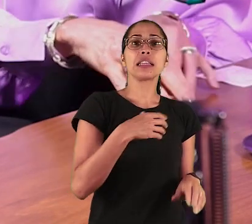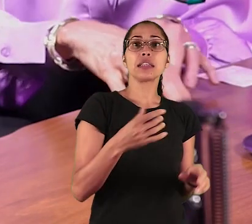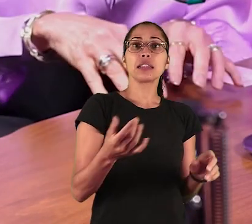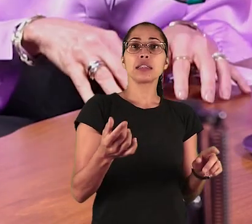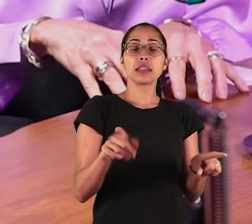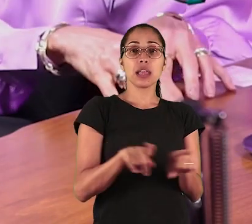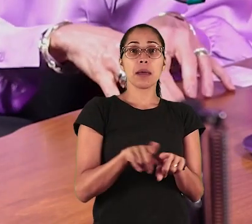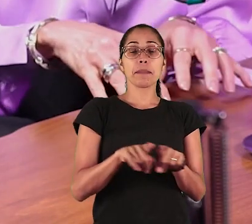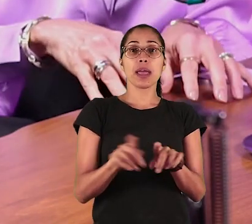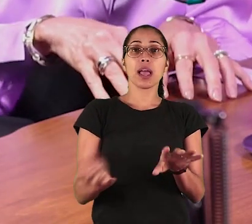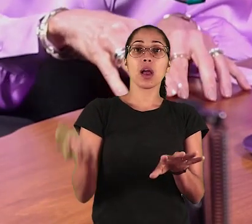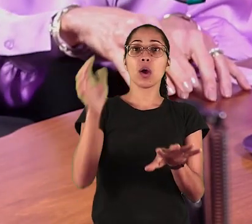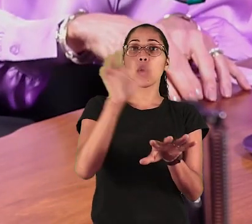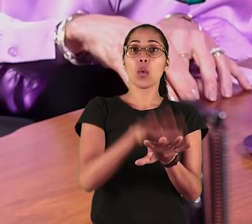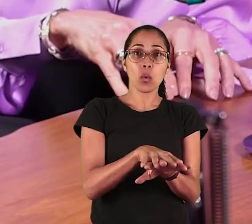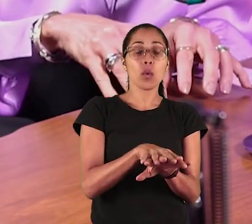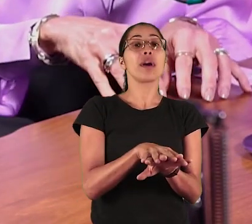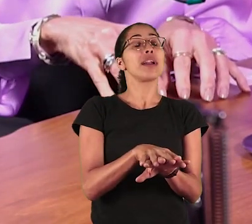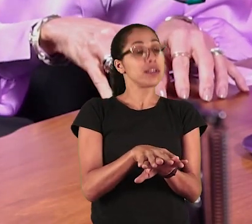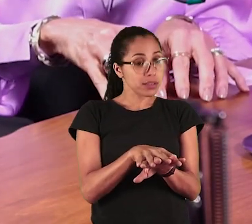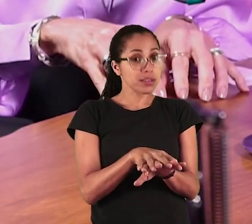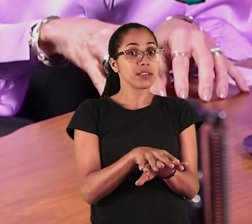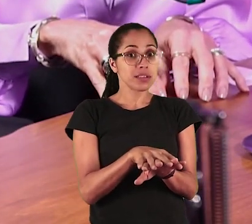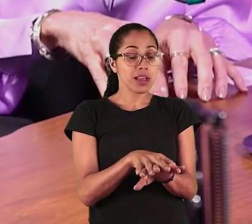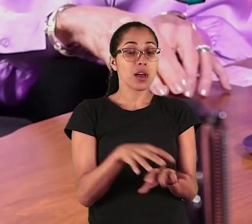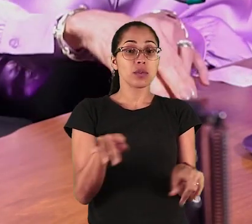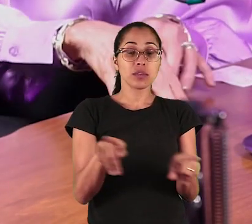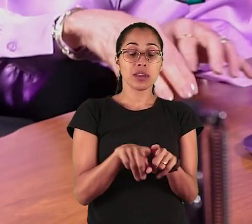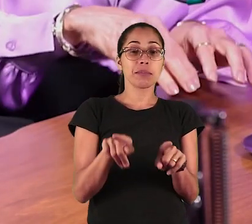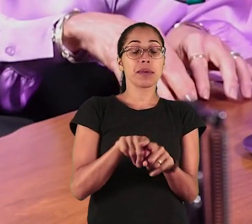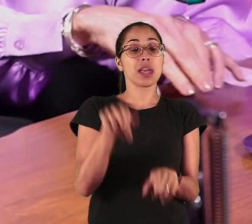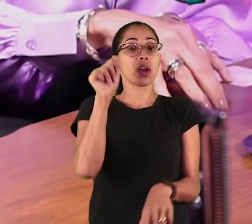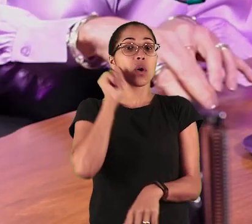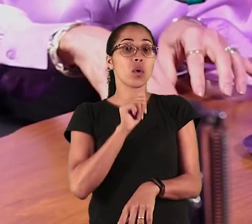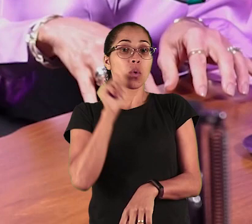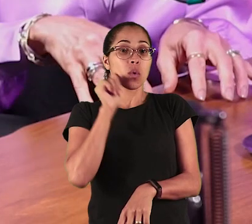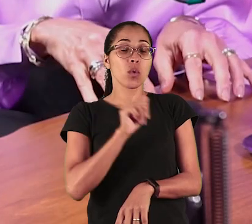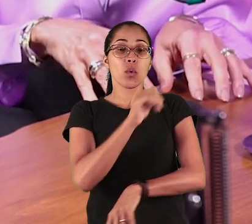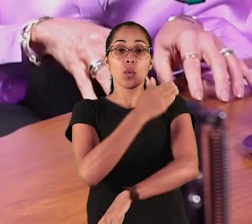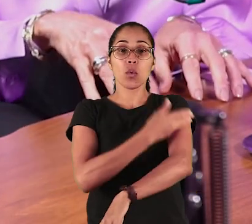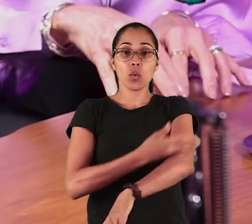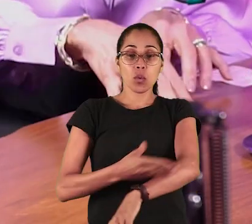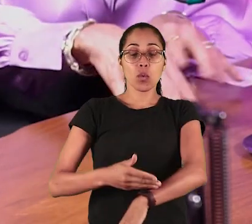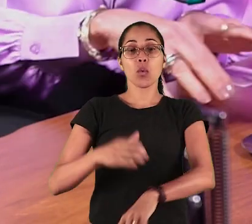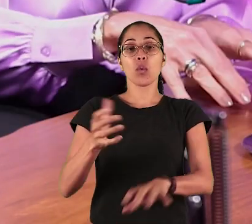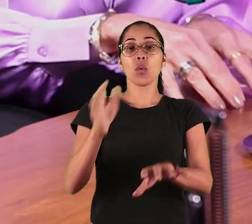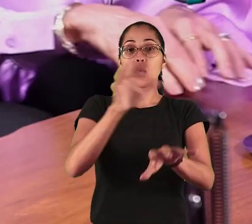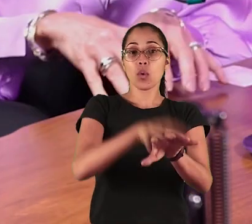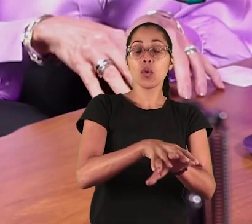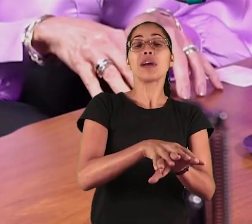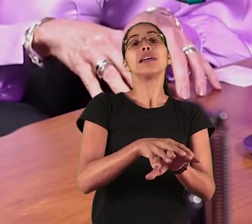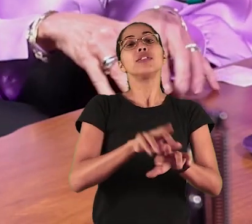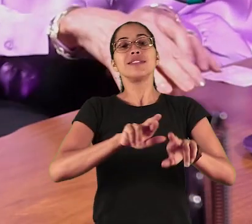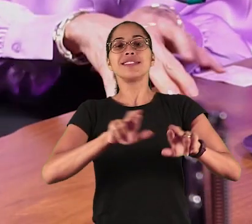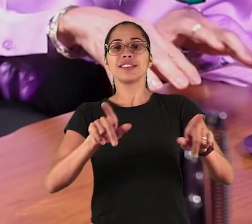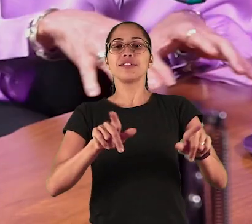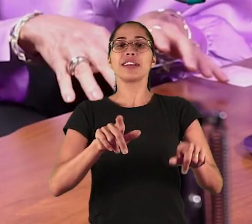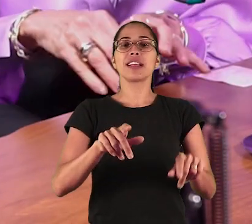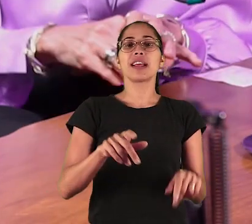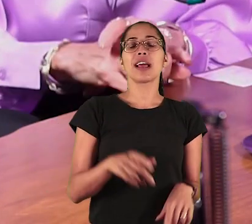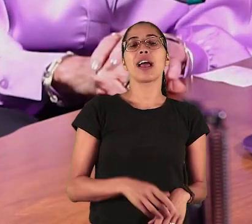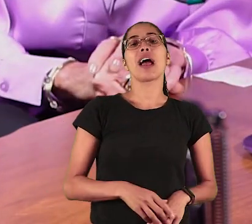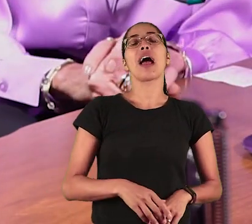as suas inclusões diferentes inclusive em relação à discussão de mulheres né culturalmente muito diferente médicos Chile Brasil